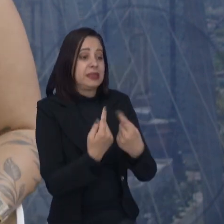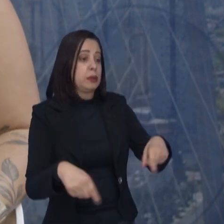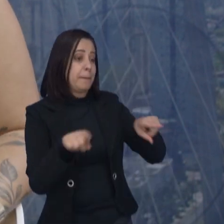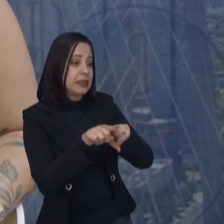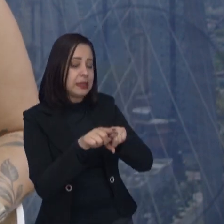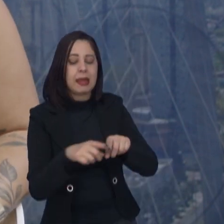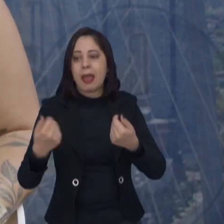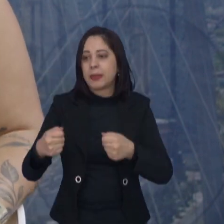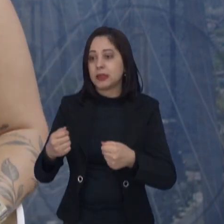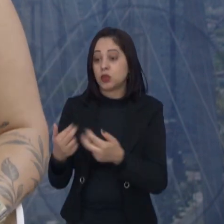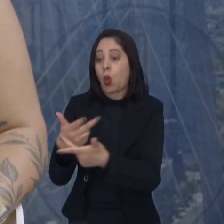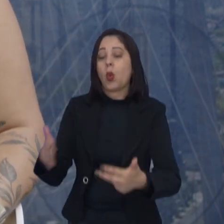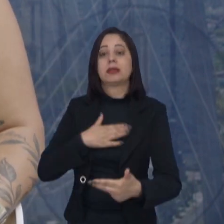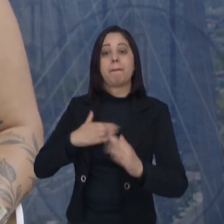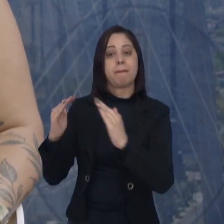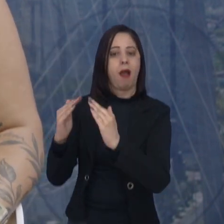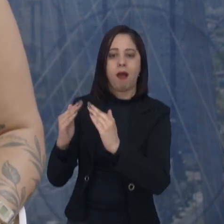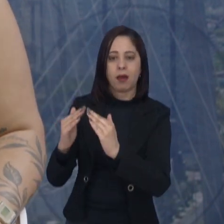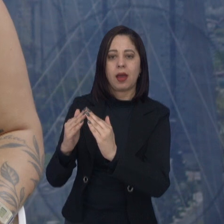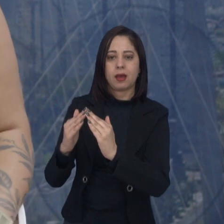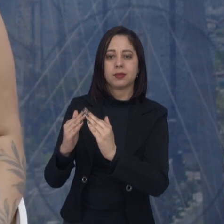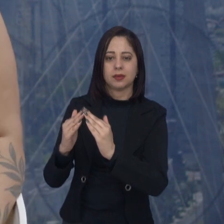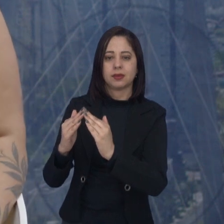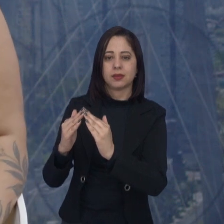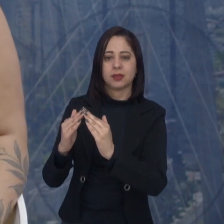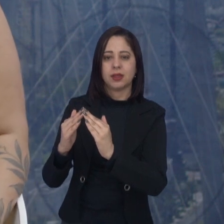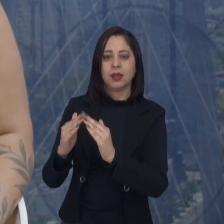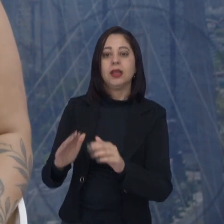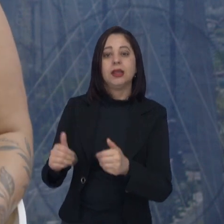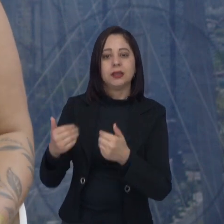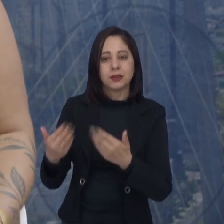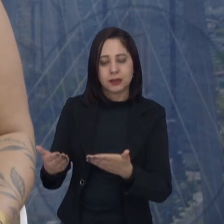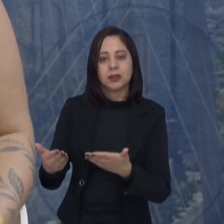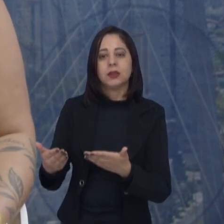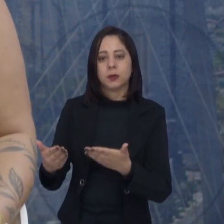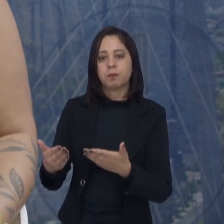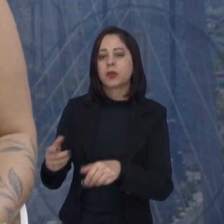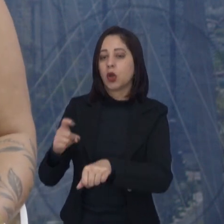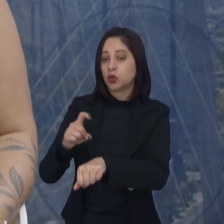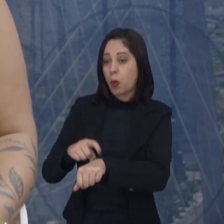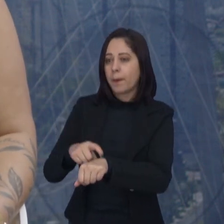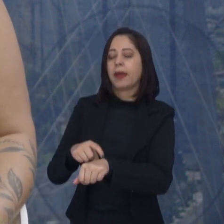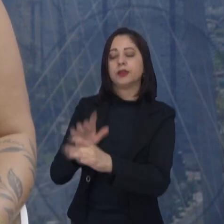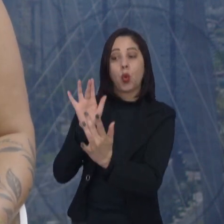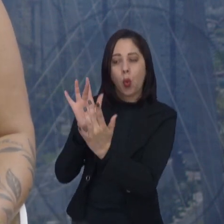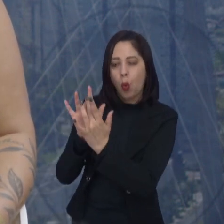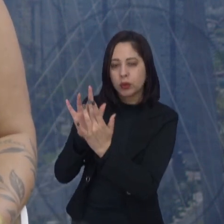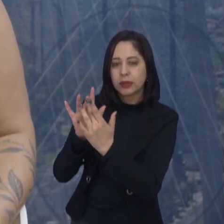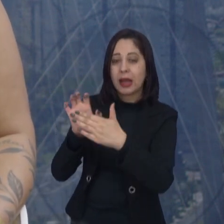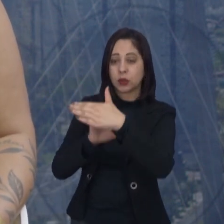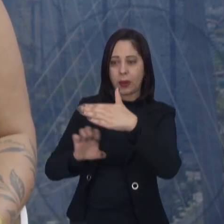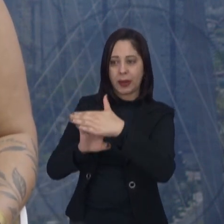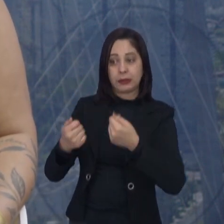casa, acaba mostrando como se o influenciador estivesse pedindo alguma coisa. Então, até isso, na hora de entrar em contato com a marca, a gente